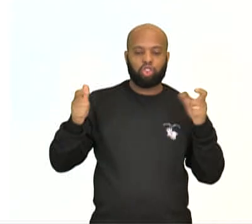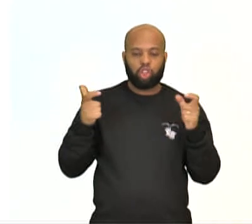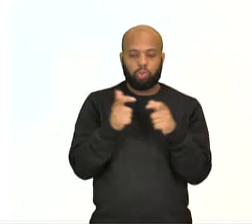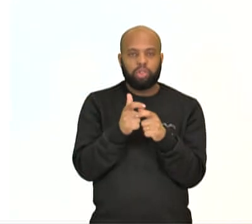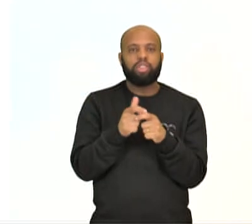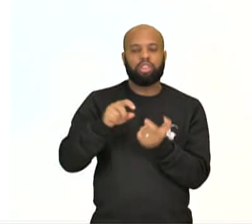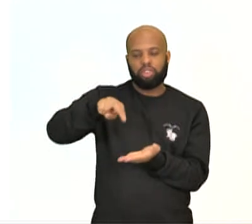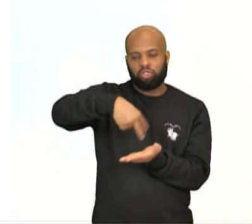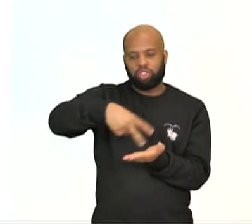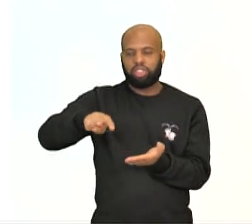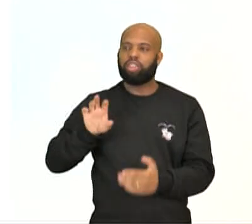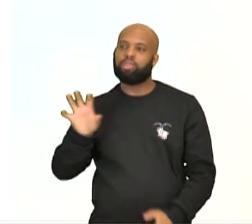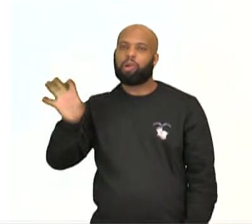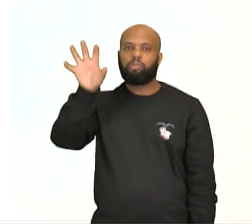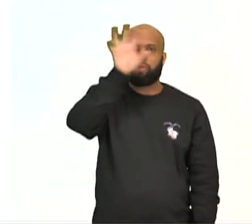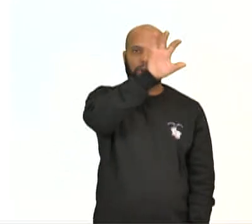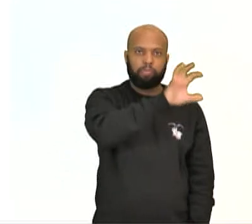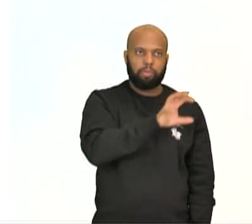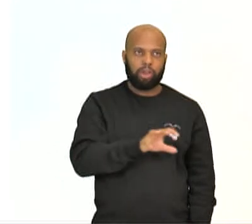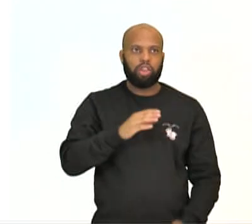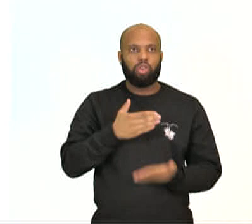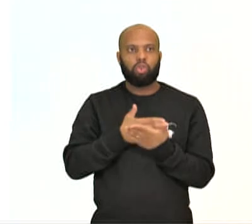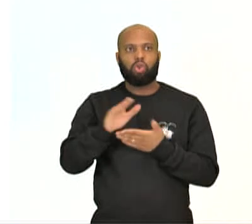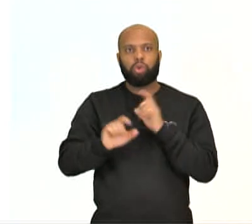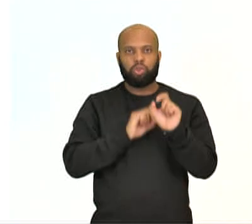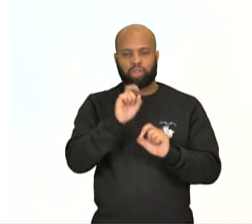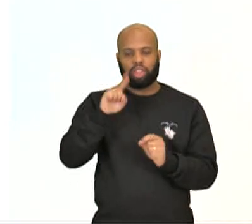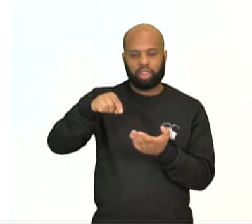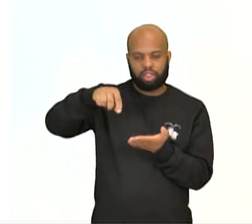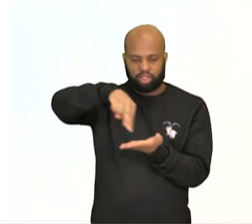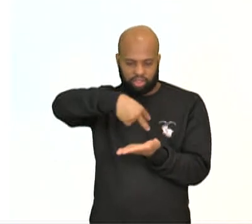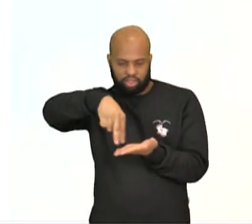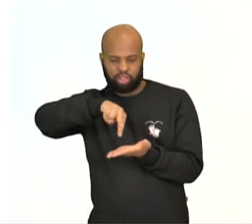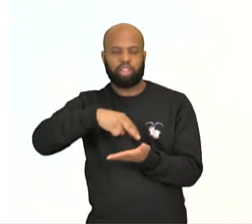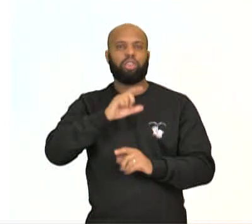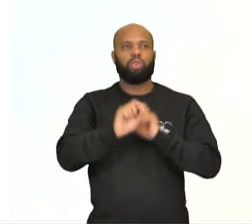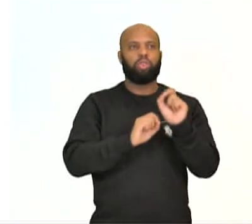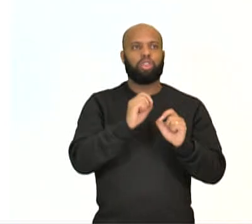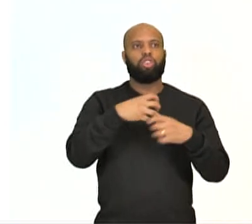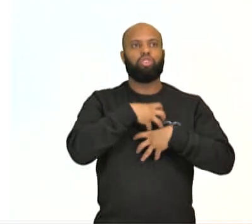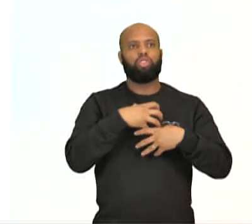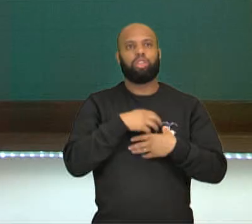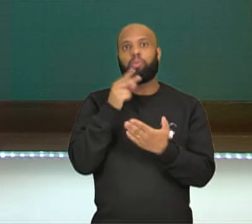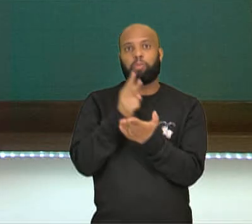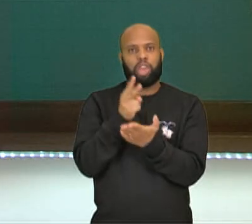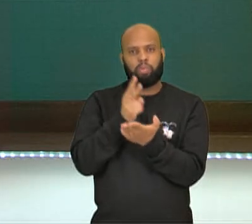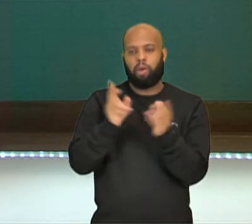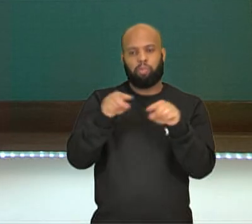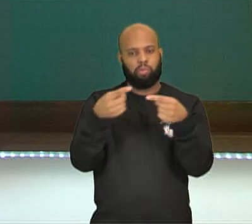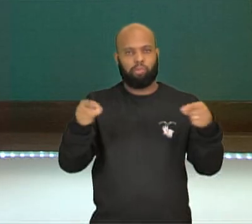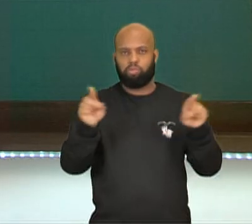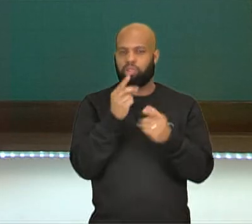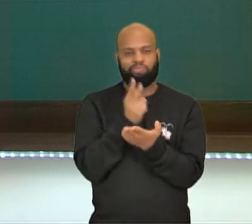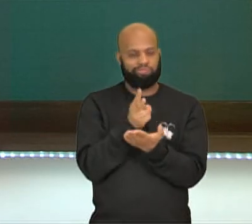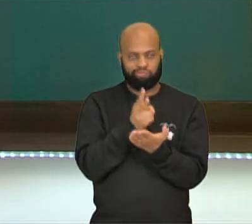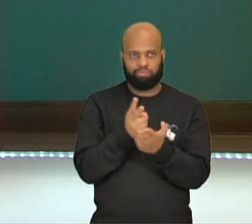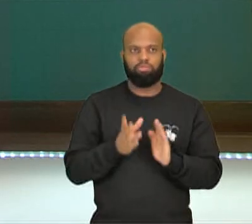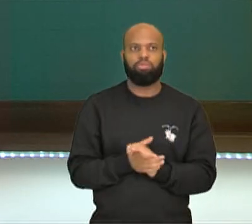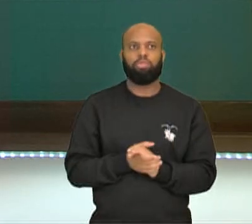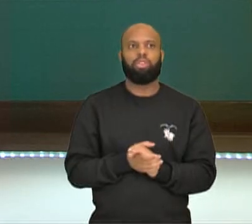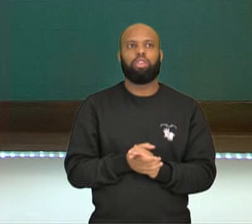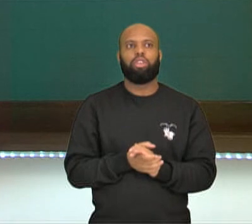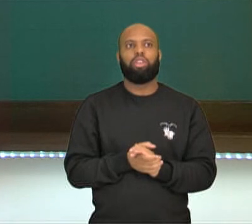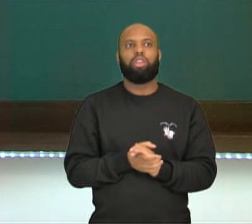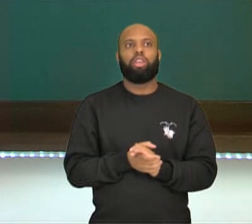danças regionais. E elas passam-se, então, a ser dançadas com as mesmas músicas, tá?